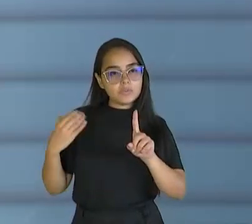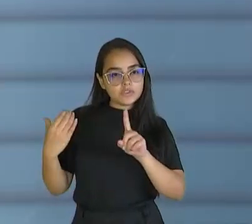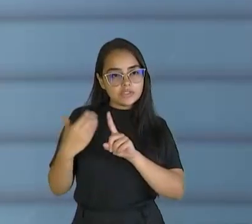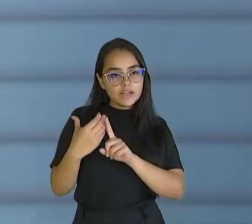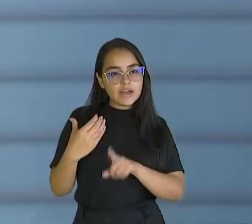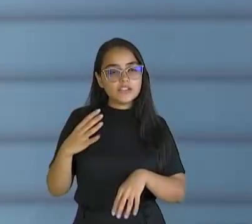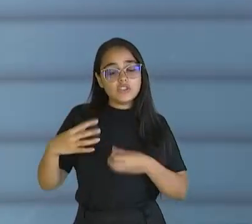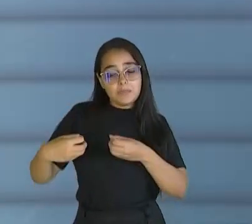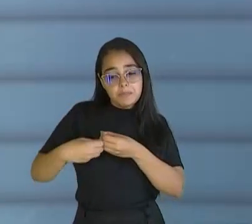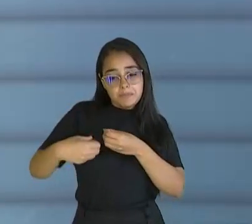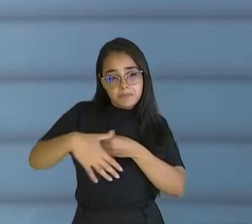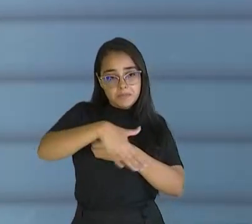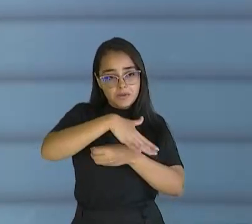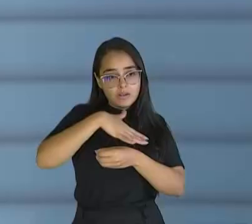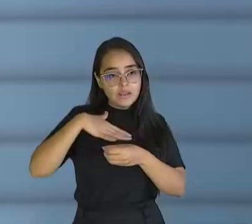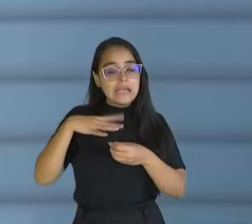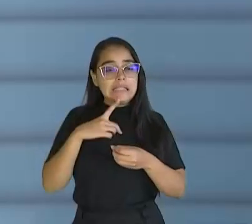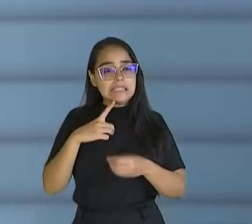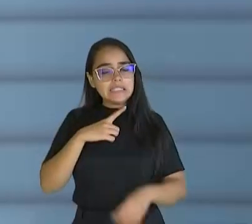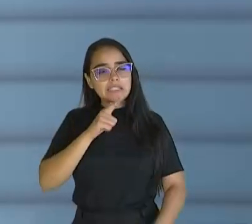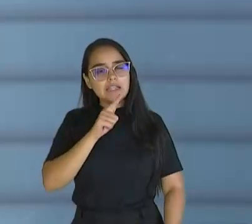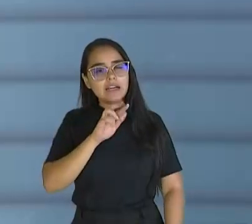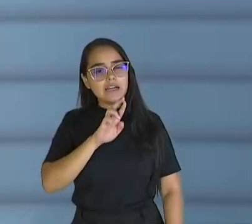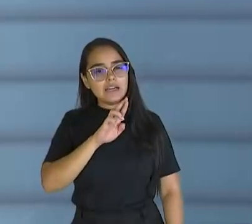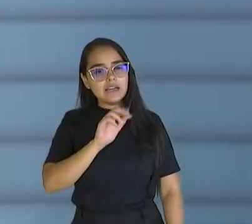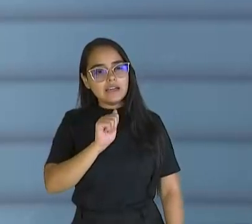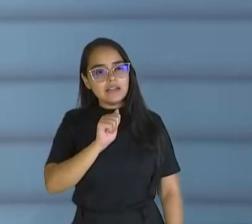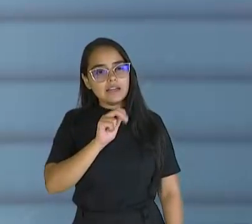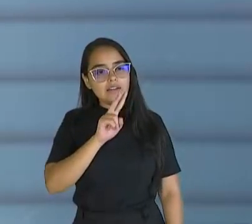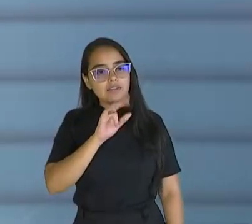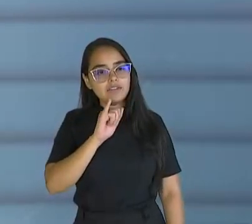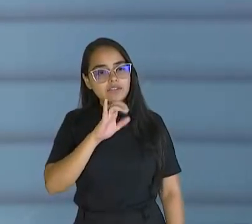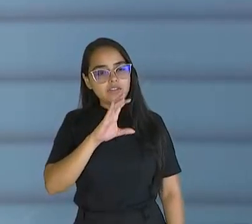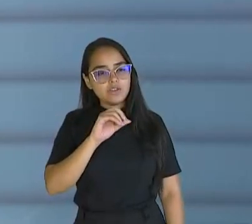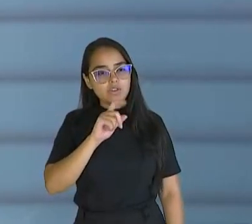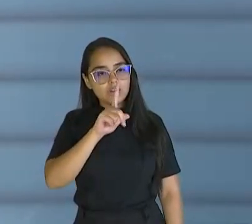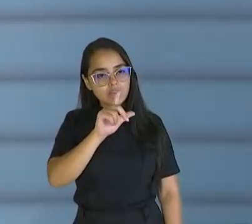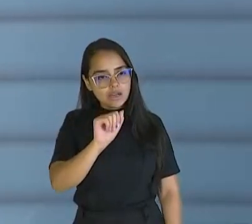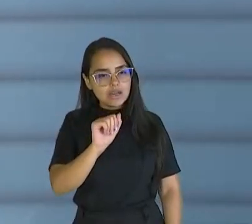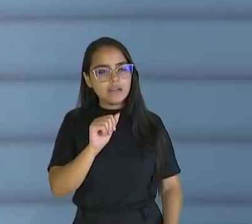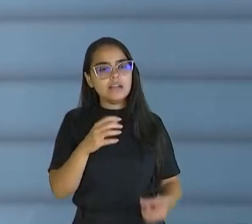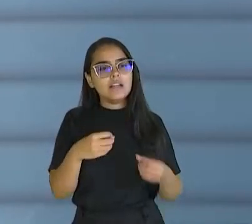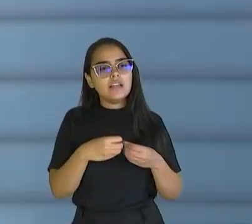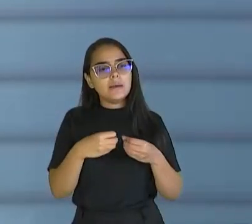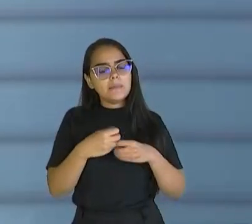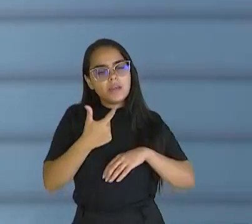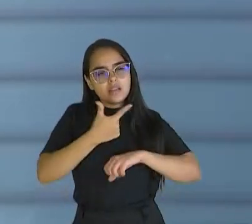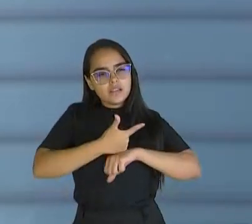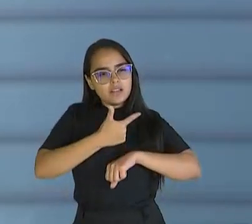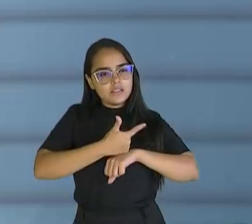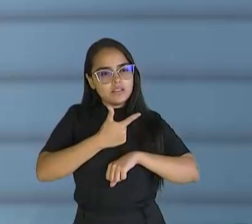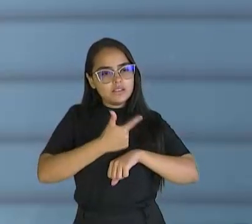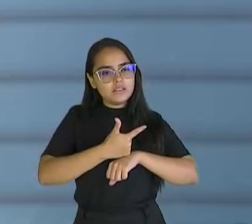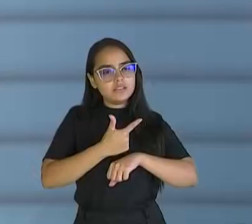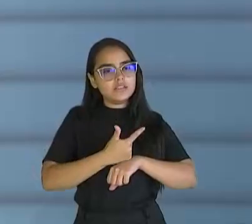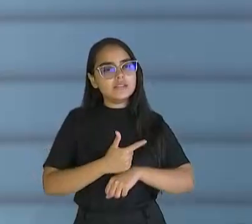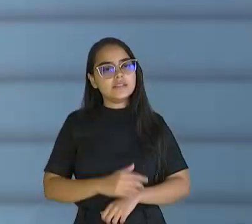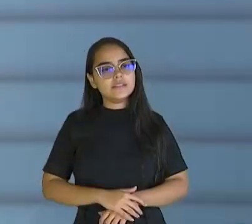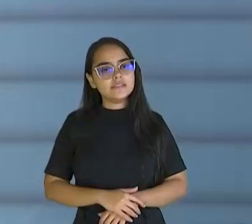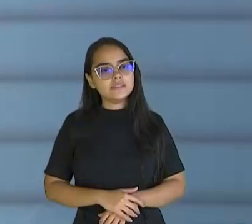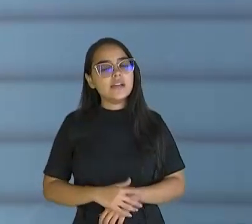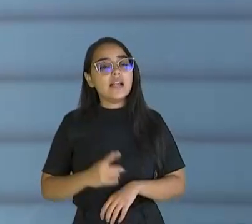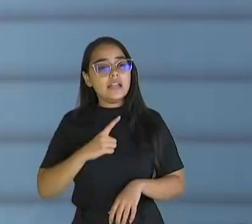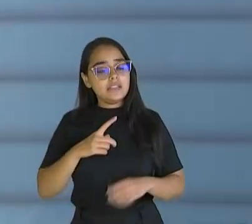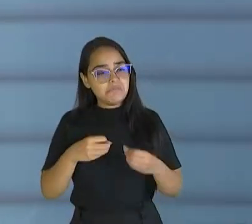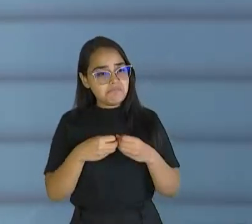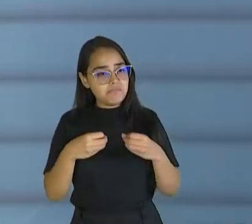principalmente que lá tem a comunidade da Graviola. E da Graviola? Graviola. Onde é que fica? É bem... Na Praia de Iracema, ali. Descendo para a Praia de Iracema, sim, bem